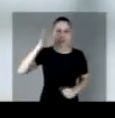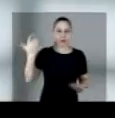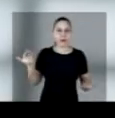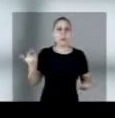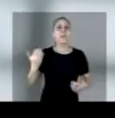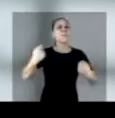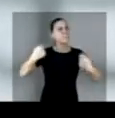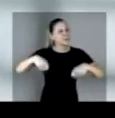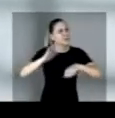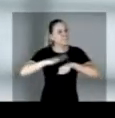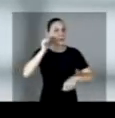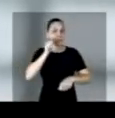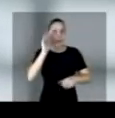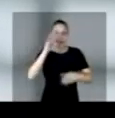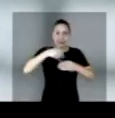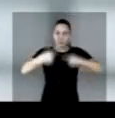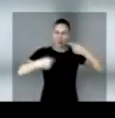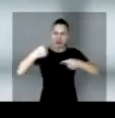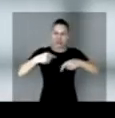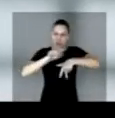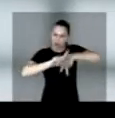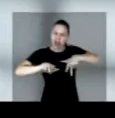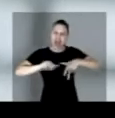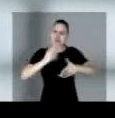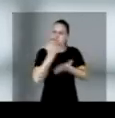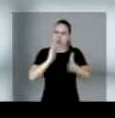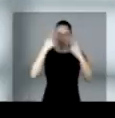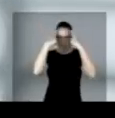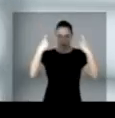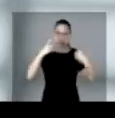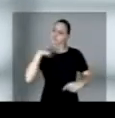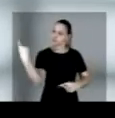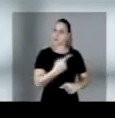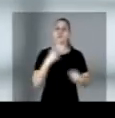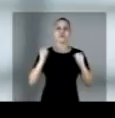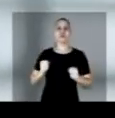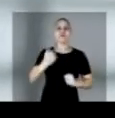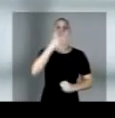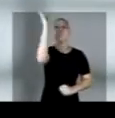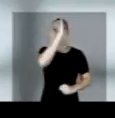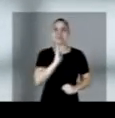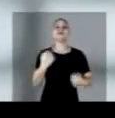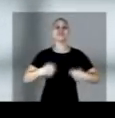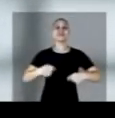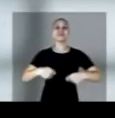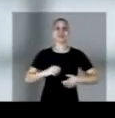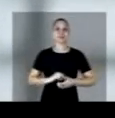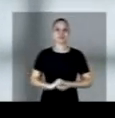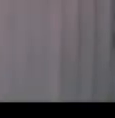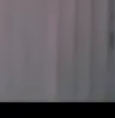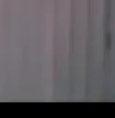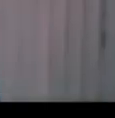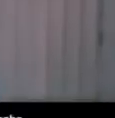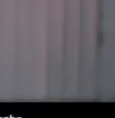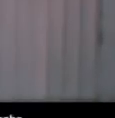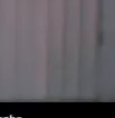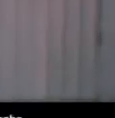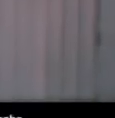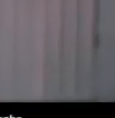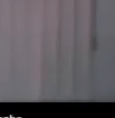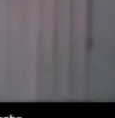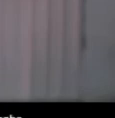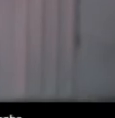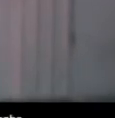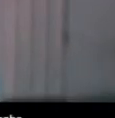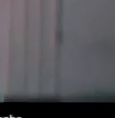candidata. Mais mulheres na política, sem violência de gênero. A gente pode. O Brasil precisa. Tem gente que pode